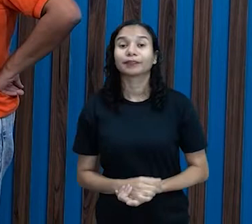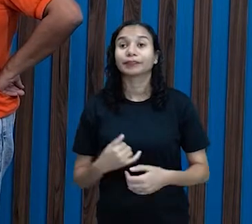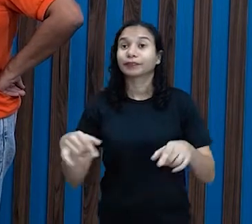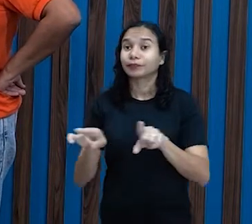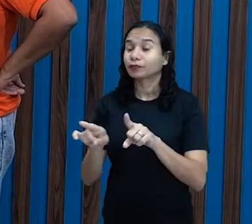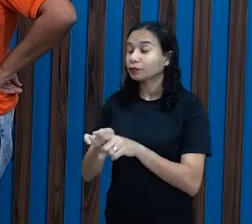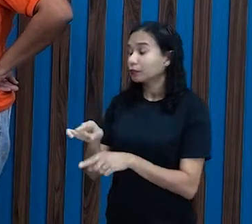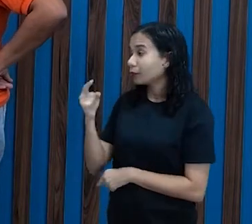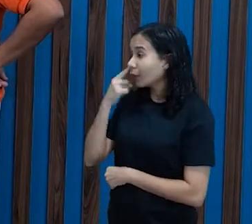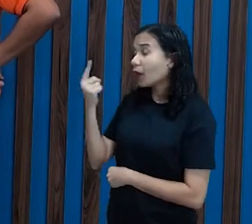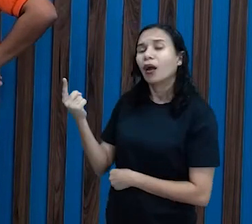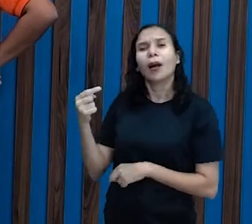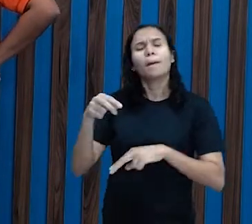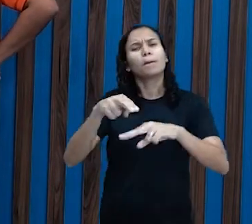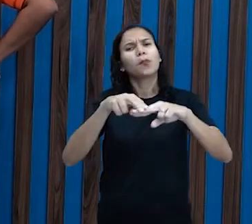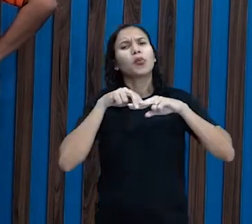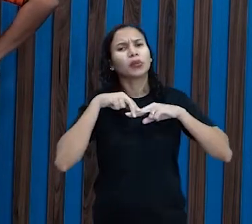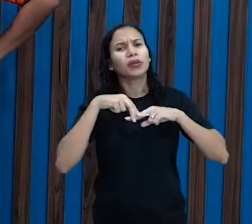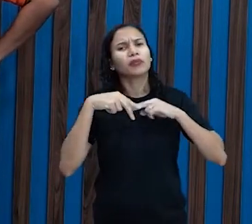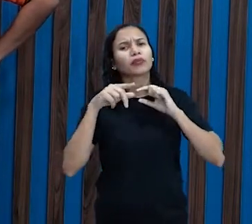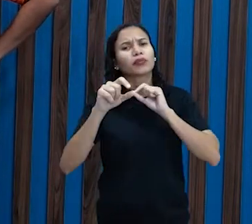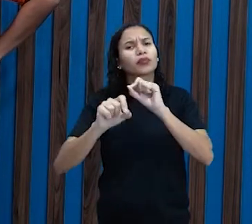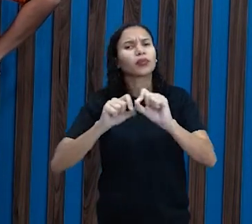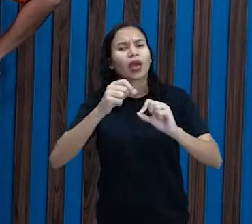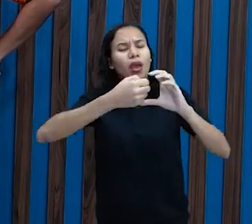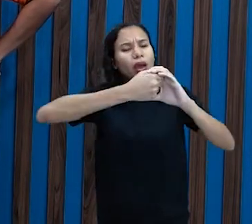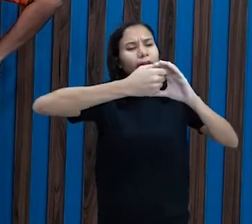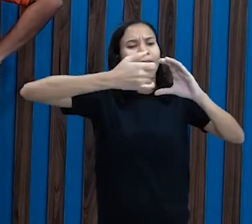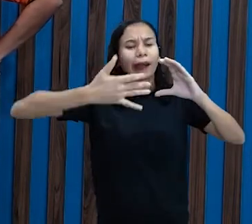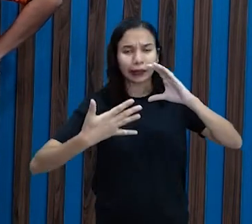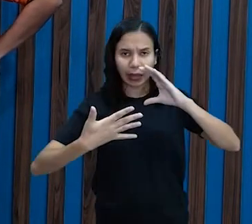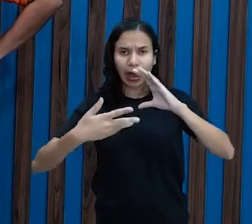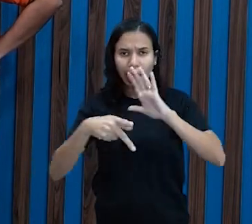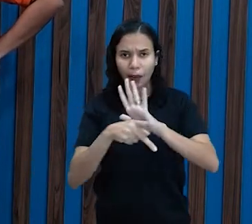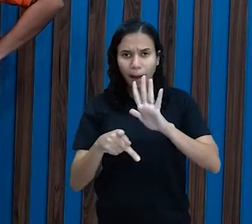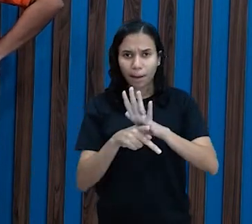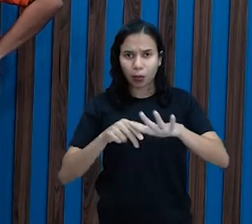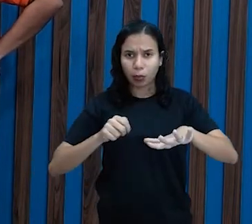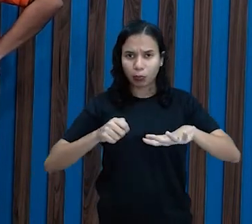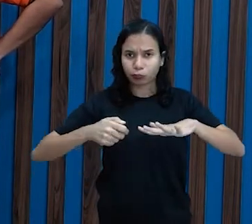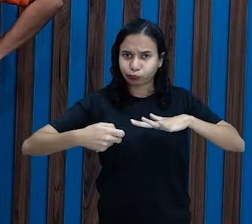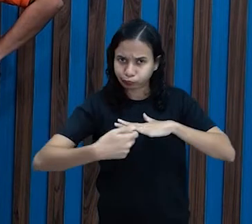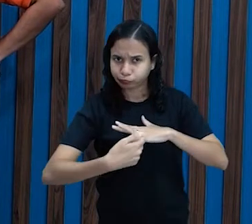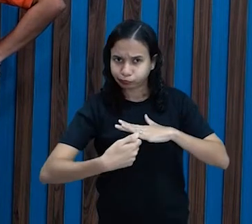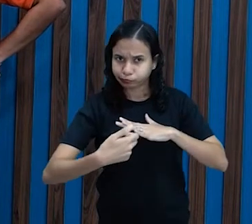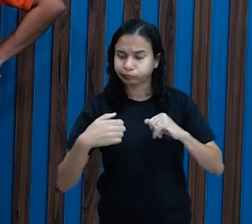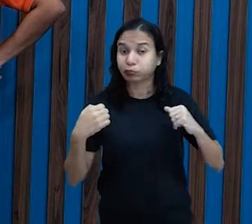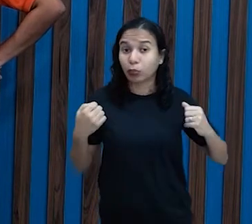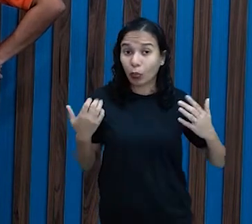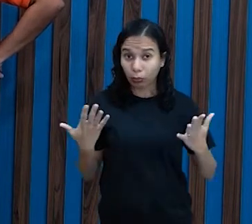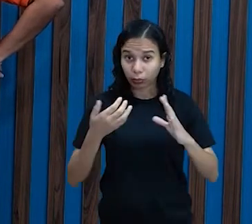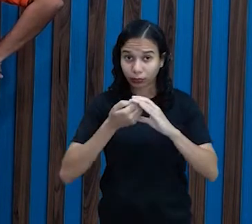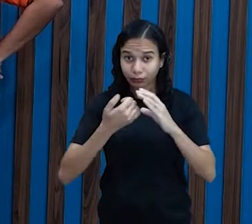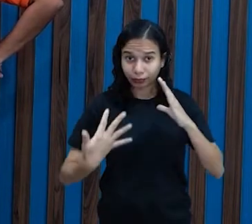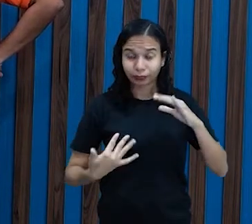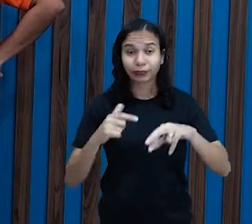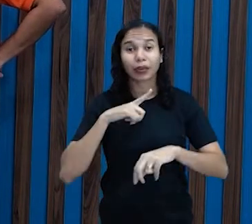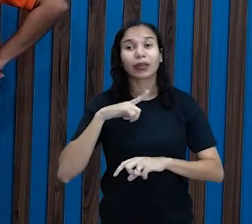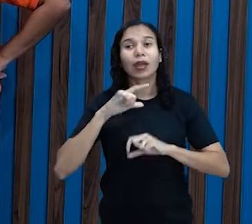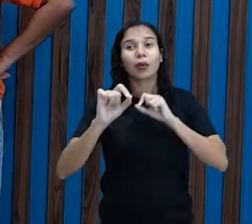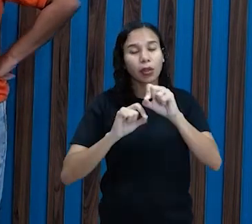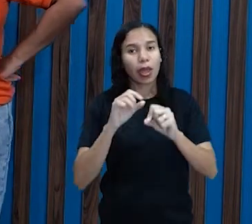aqui, quais seriam essas características, né? Quais as características da fake news? Então, ela tem